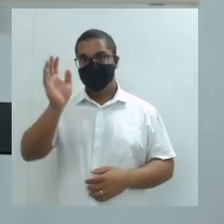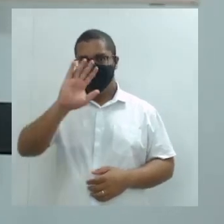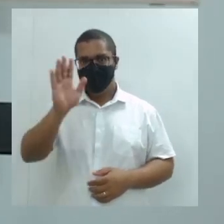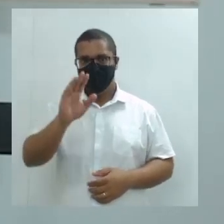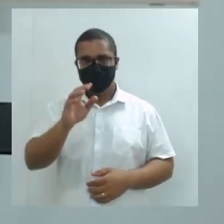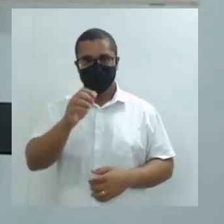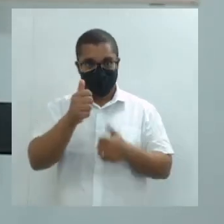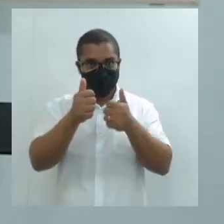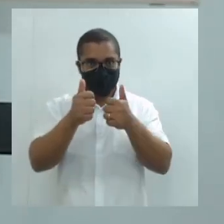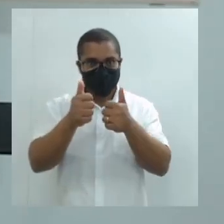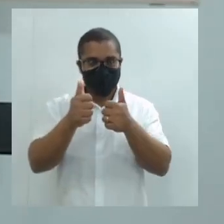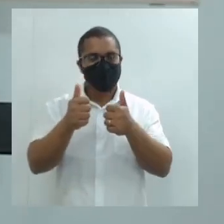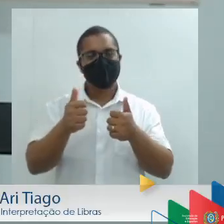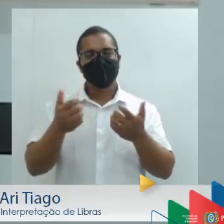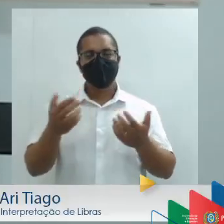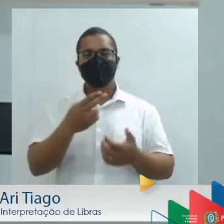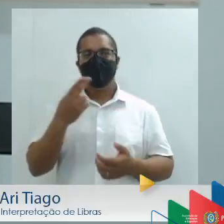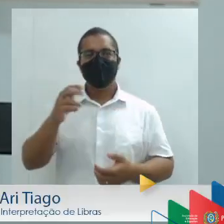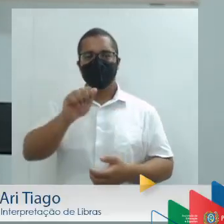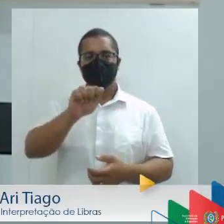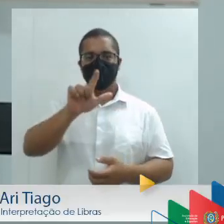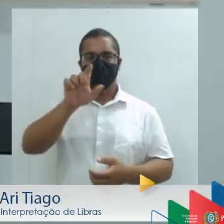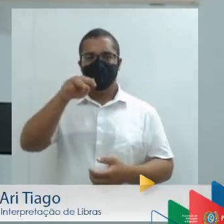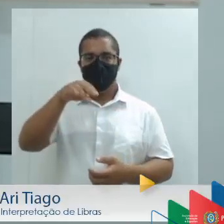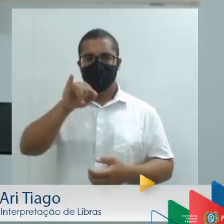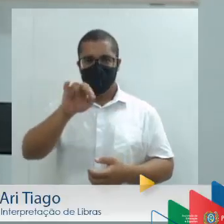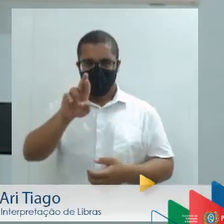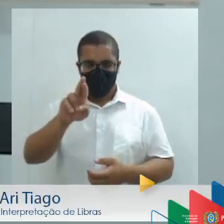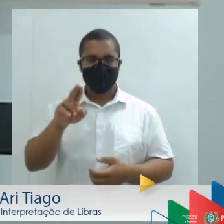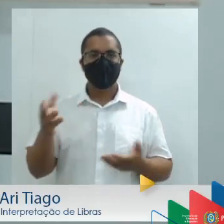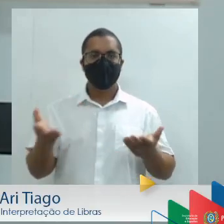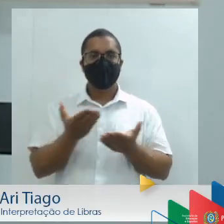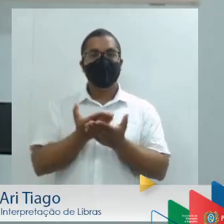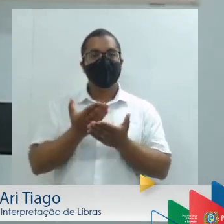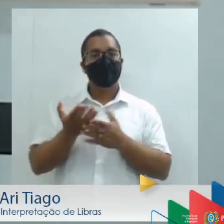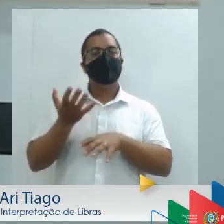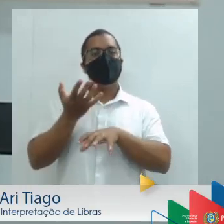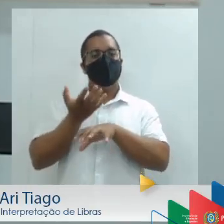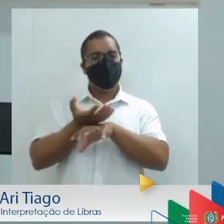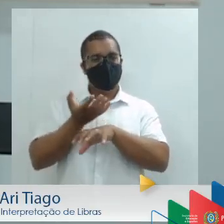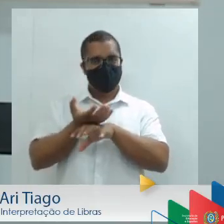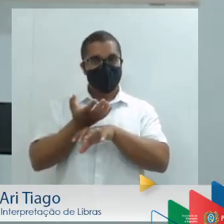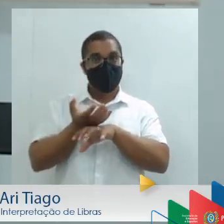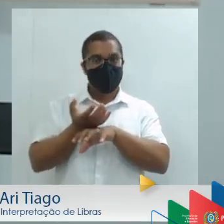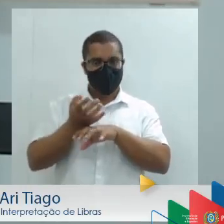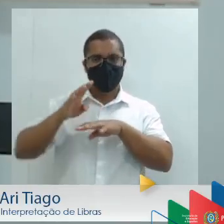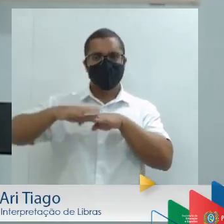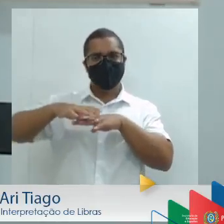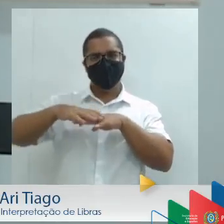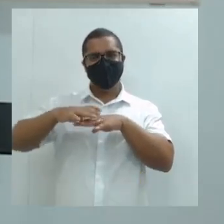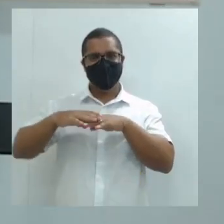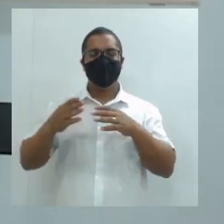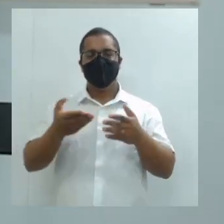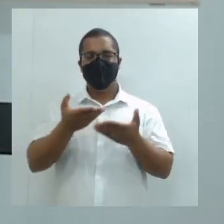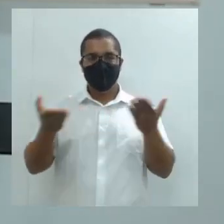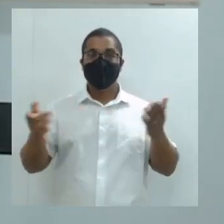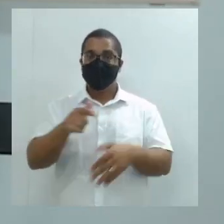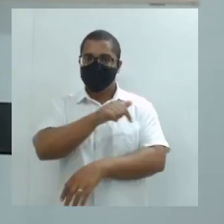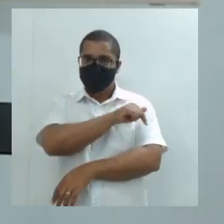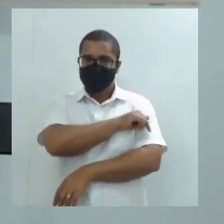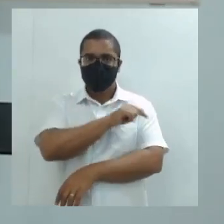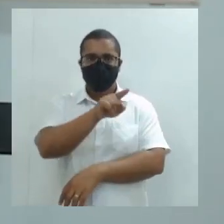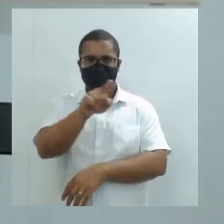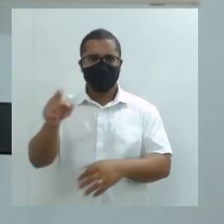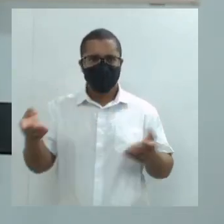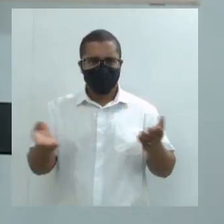Oi, tudo bom? Sou o professor Almir Serpa e hoje nós vamos ter aula de matemática para as turmas dos sétimos anos. Mas se você está